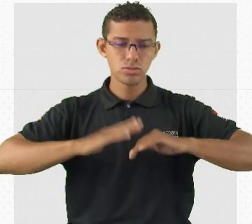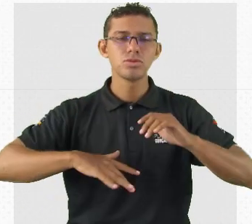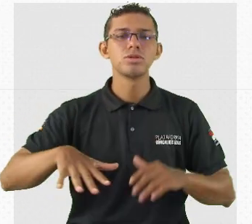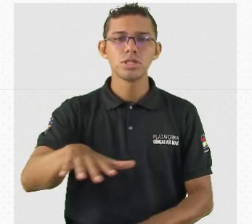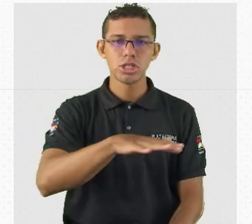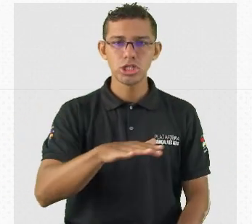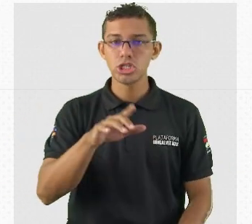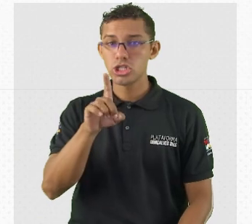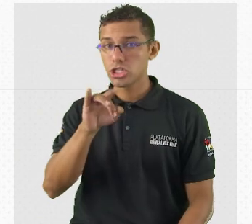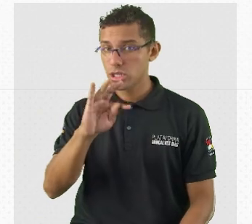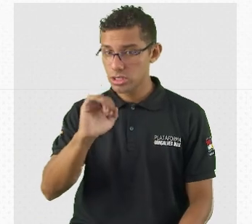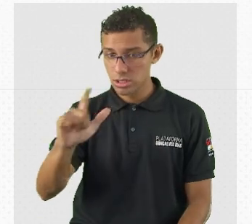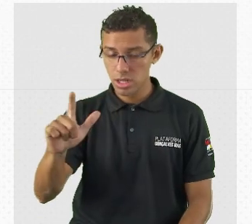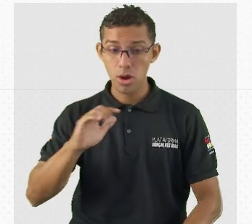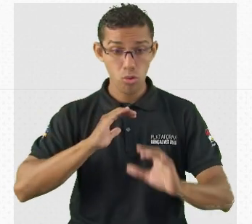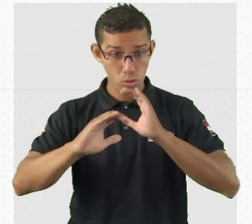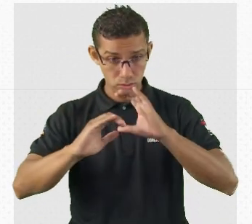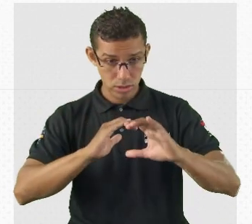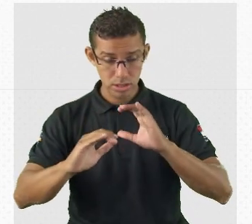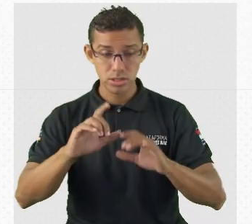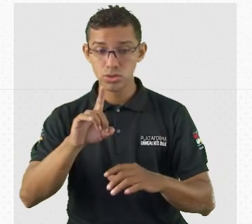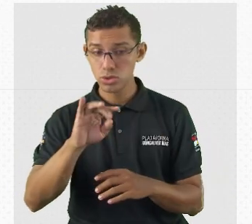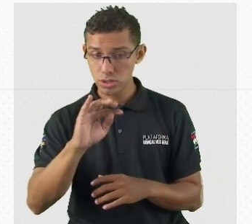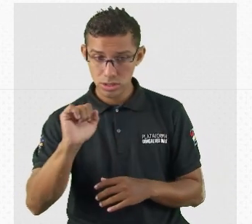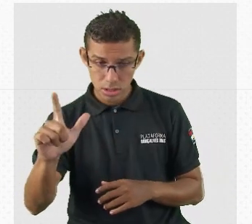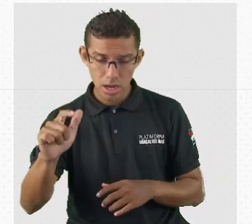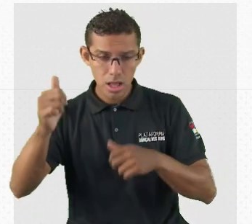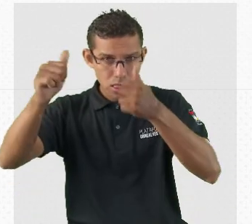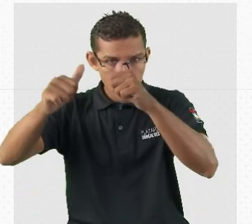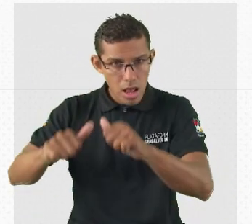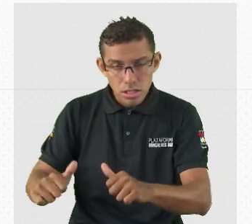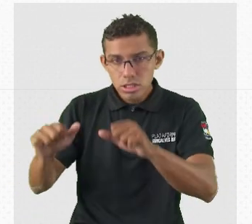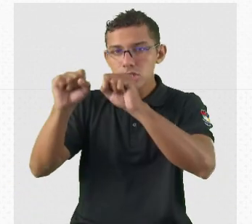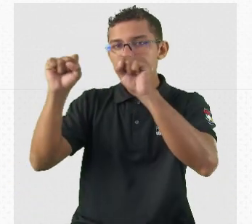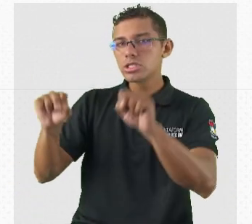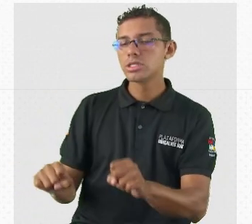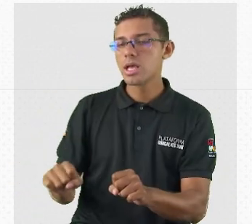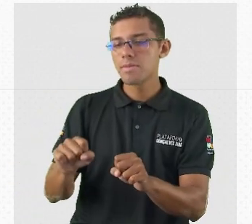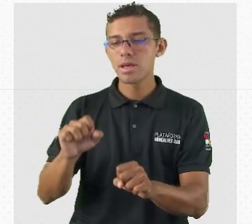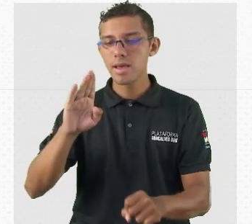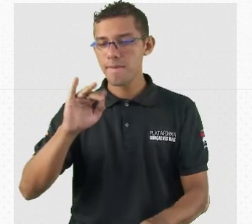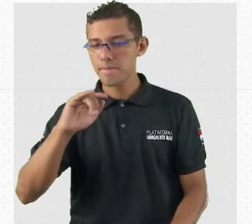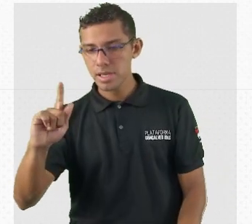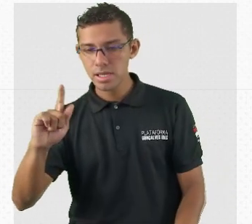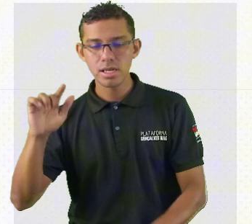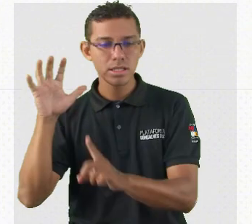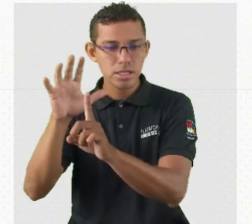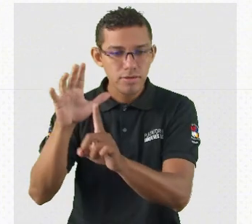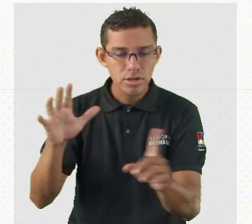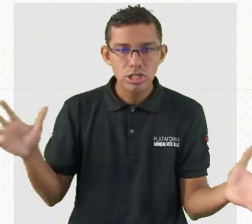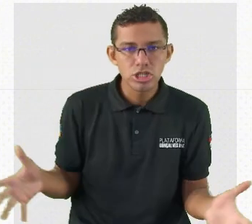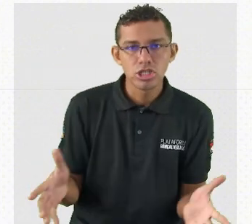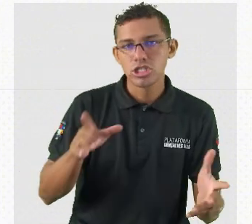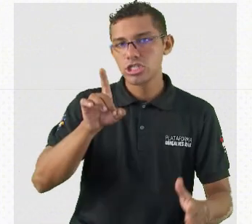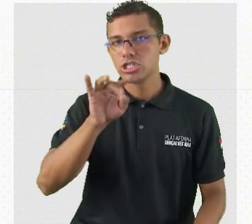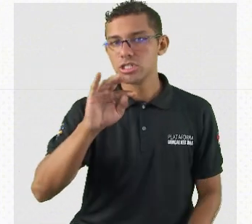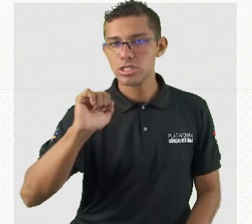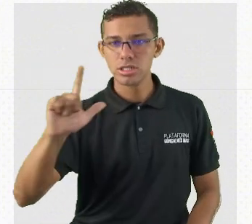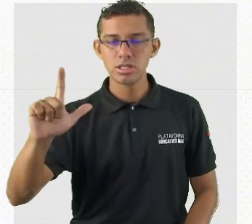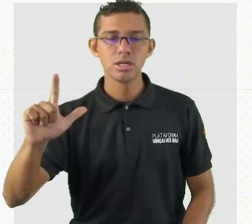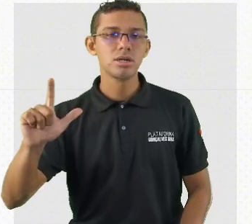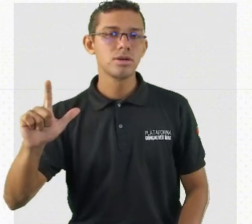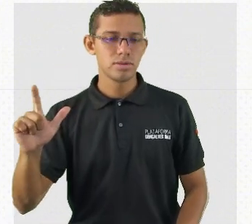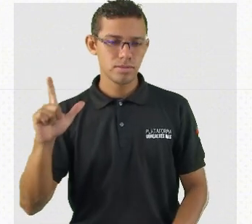e da comunicação digital, tá? Analista de sistemas, analistas de Big Data, influenciadores digitais, são